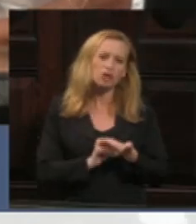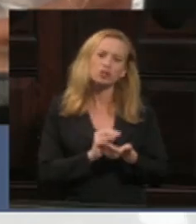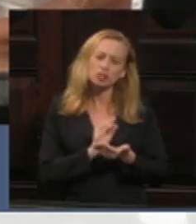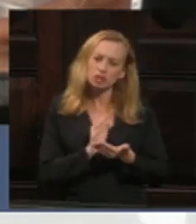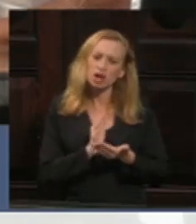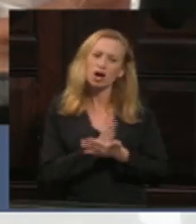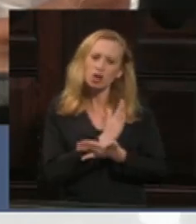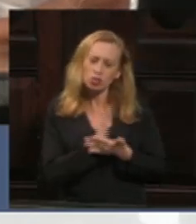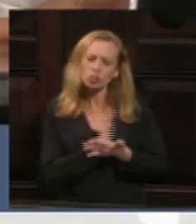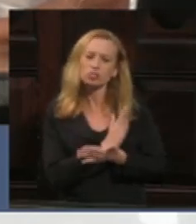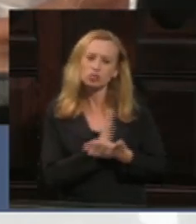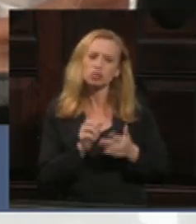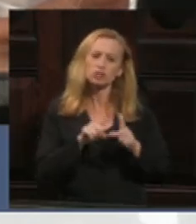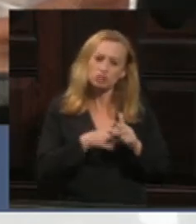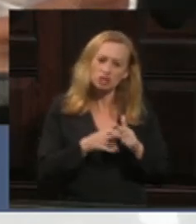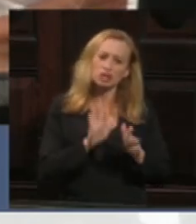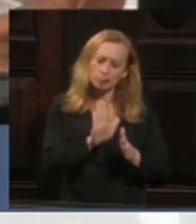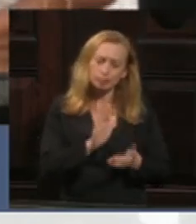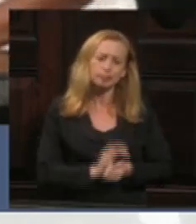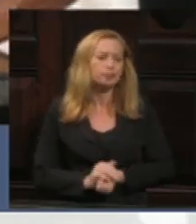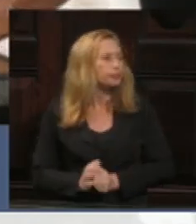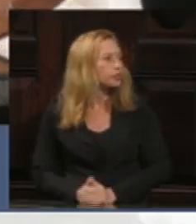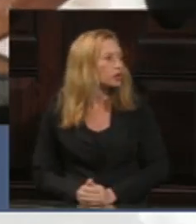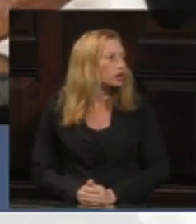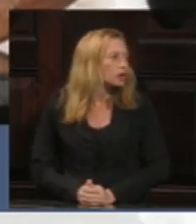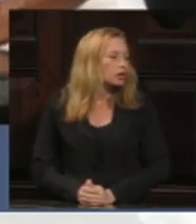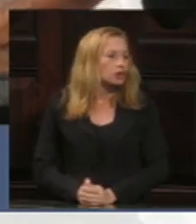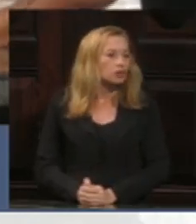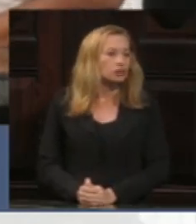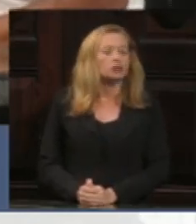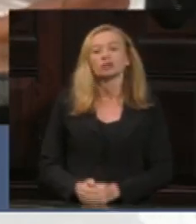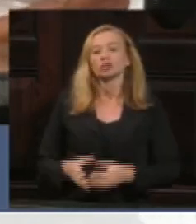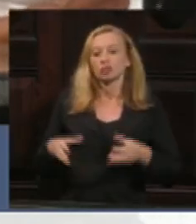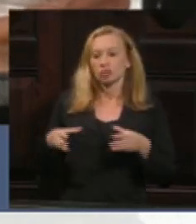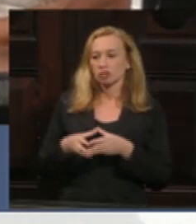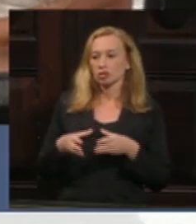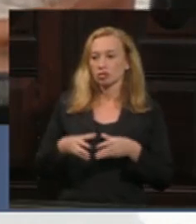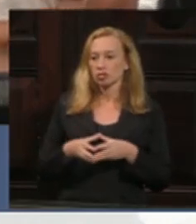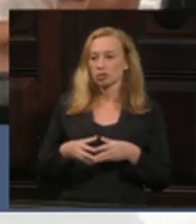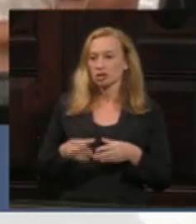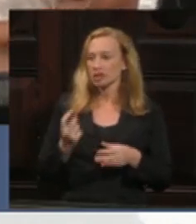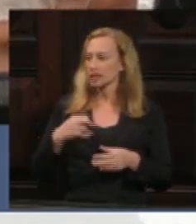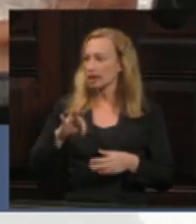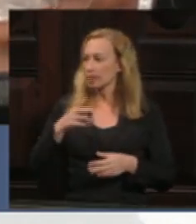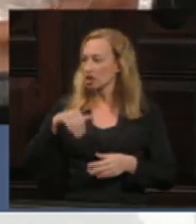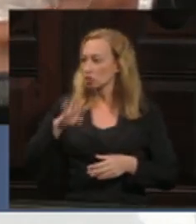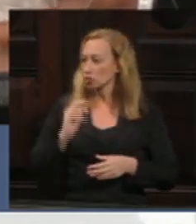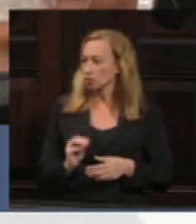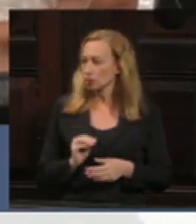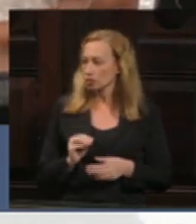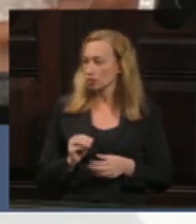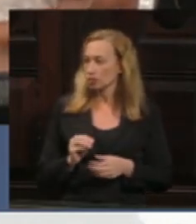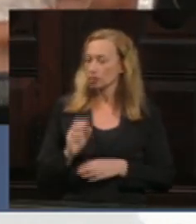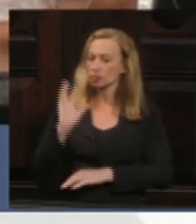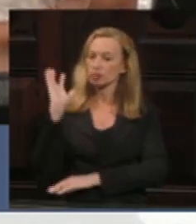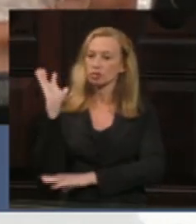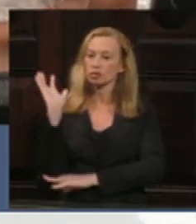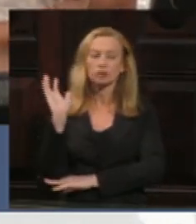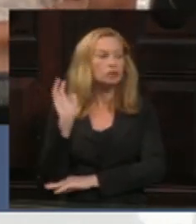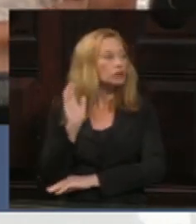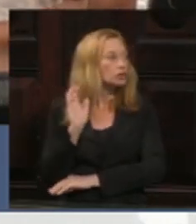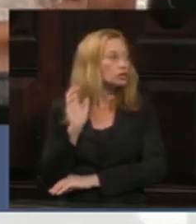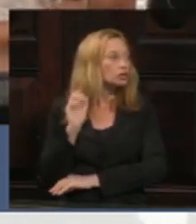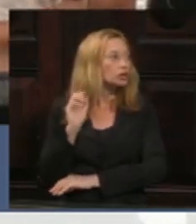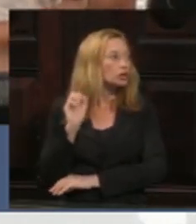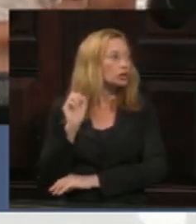comissões. algumas comissões. Comissão de Saneamento Ambiental,